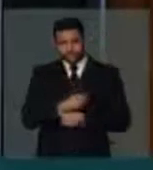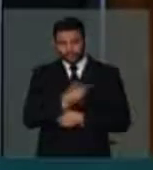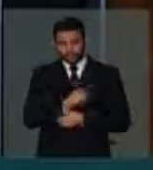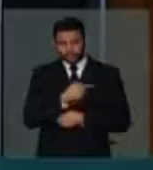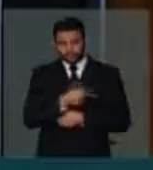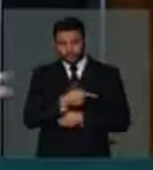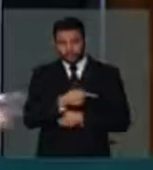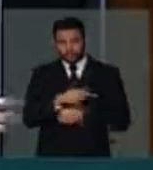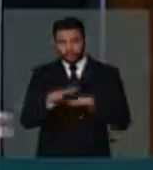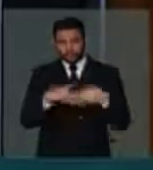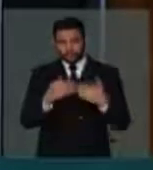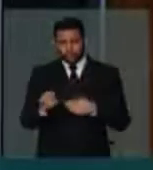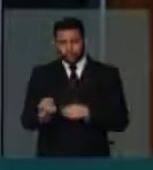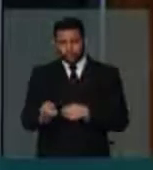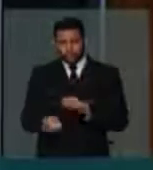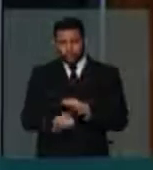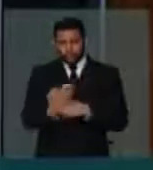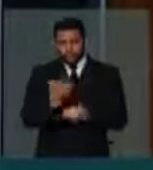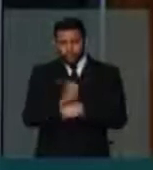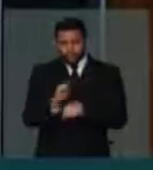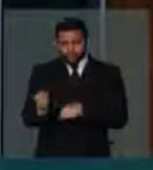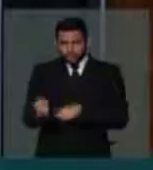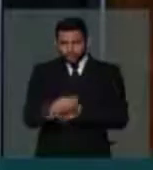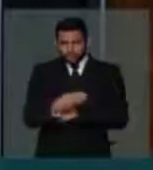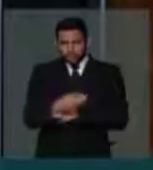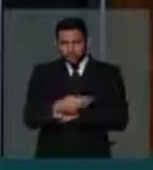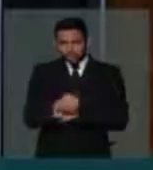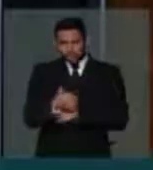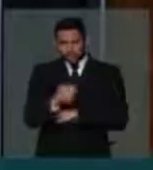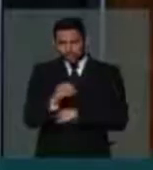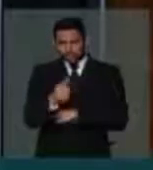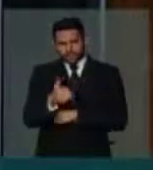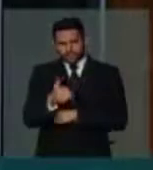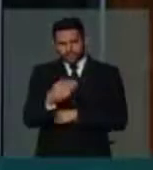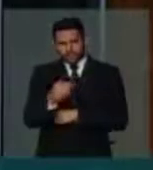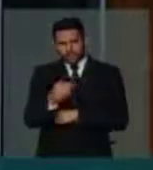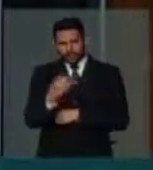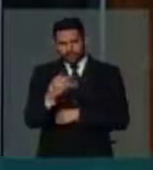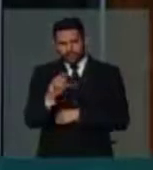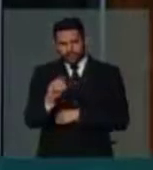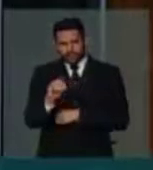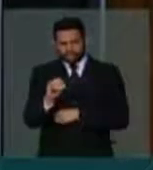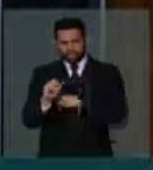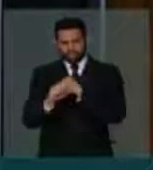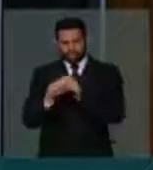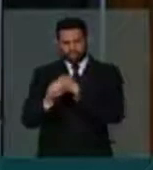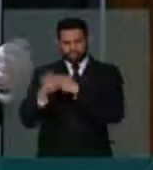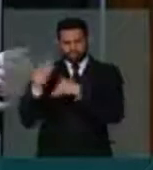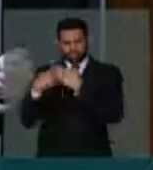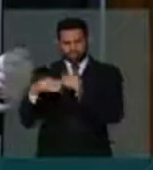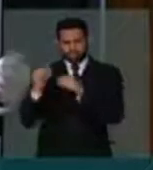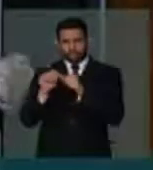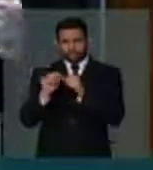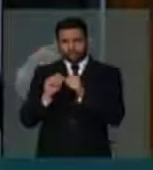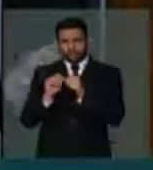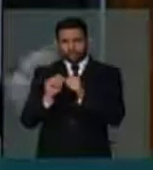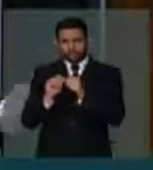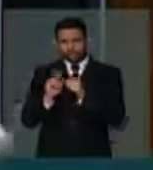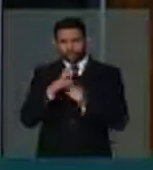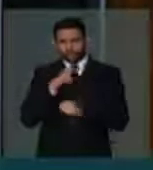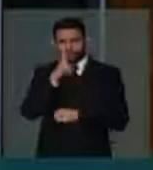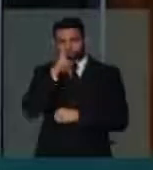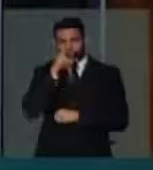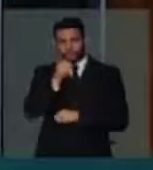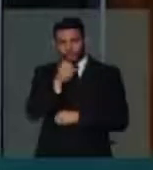Quando do Estado Novo, nas décadas de 20, 30 e 40, numa ação de força